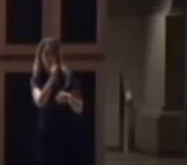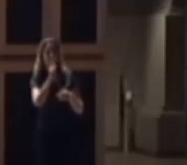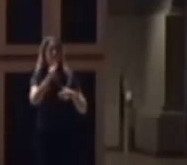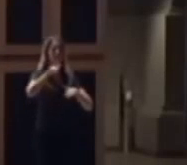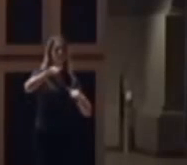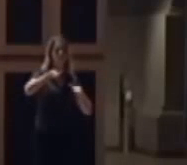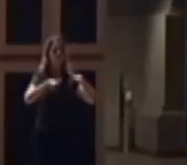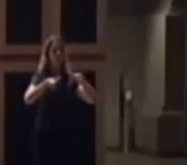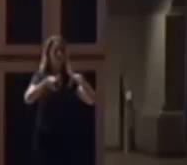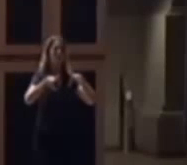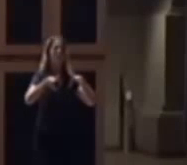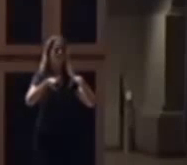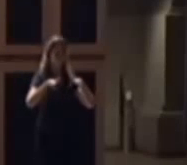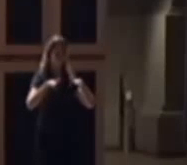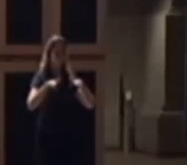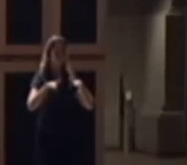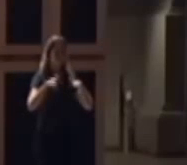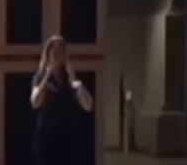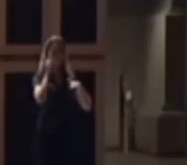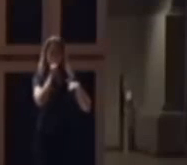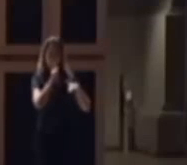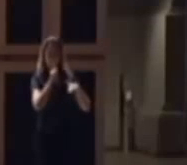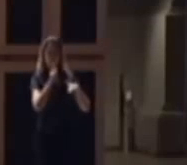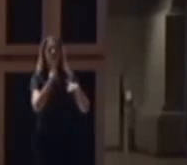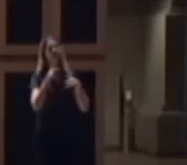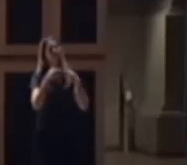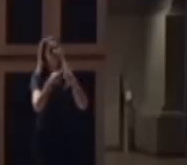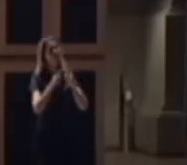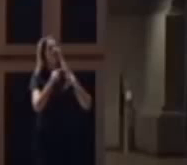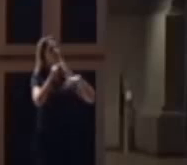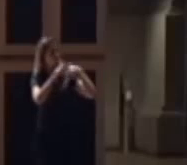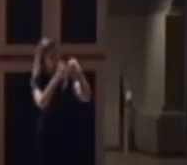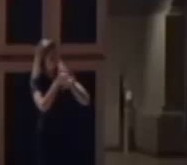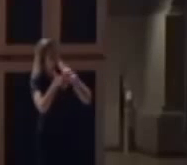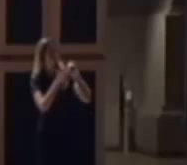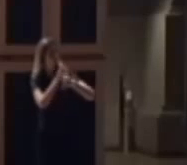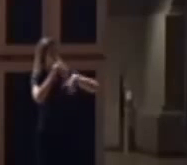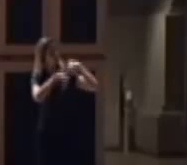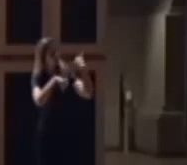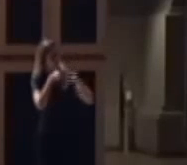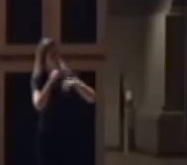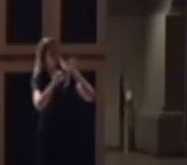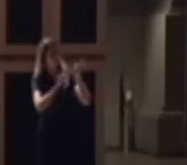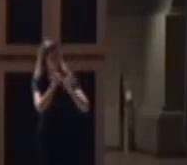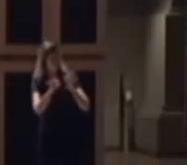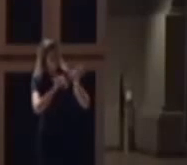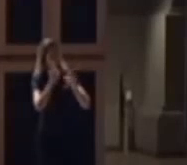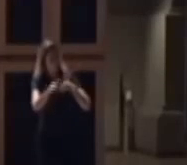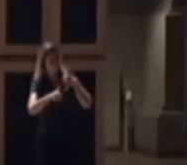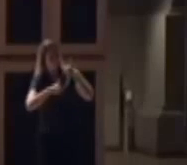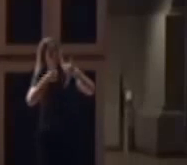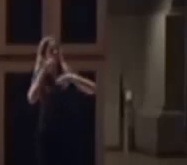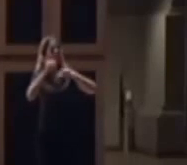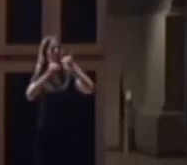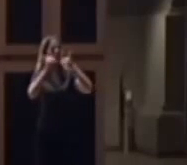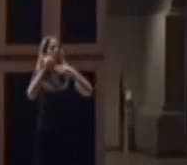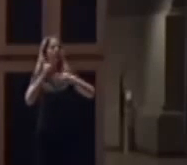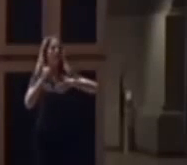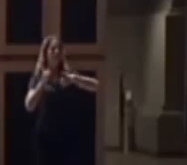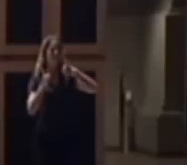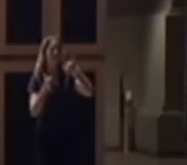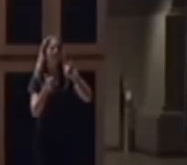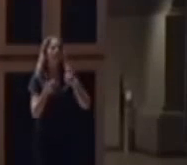equilíbrio efetivamente, mas estamos caminhando para isso, melhorando de maneira permanente